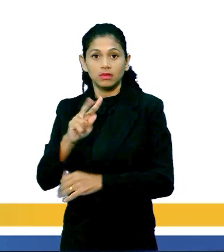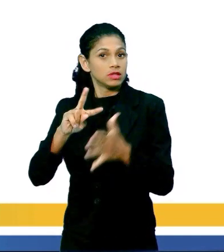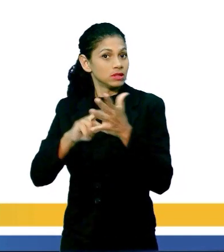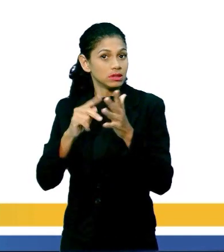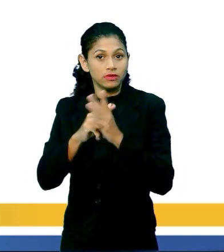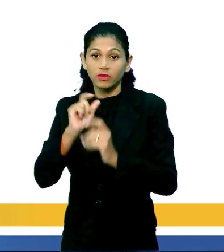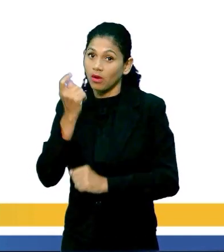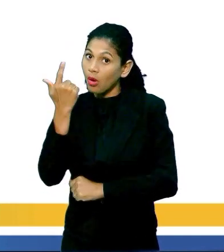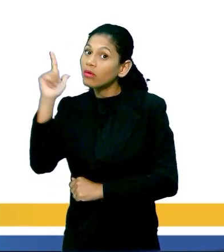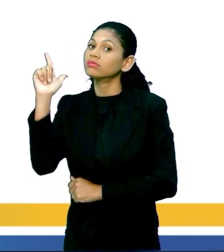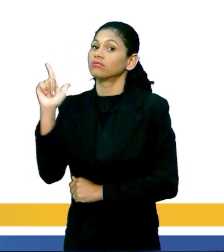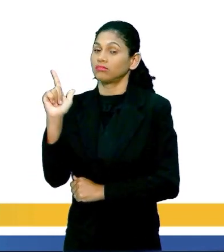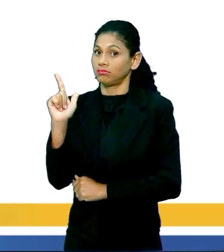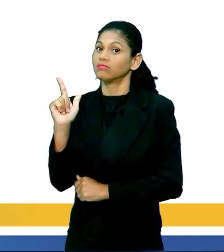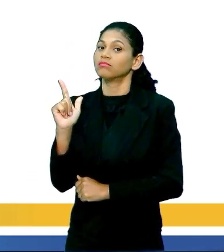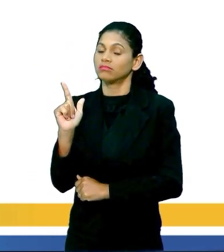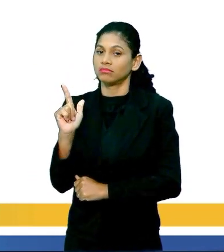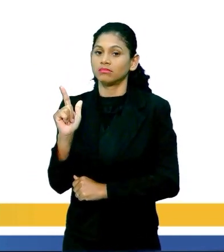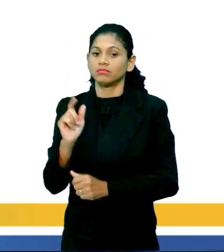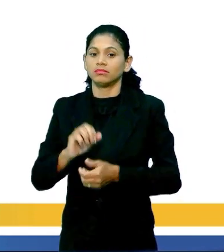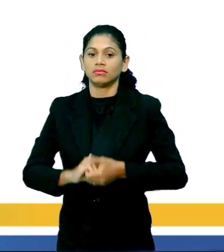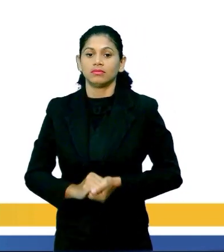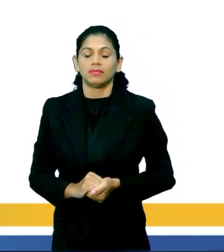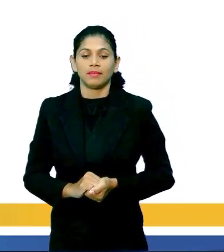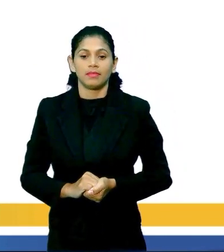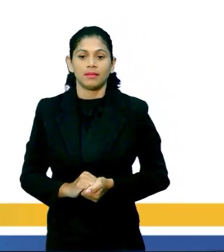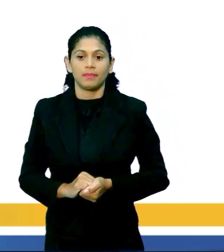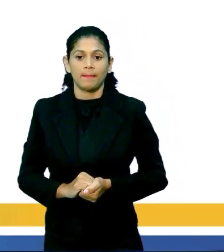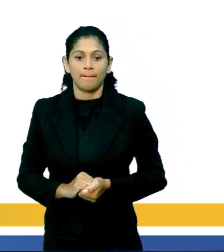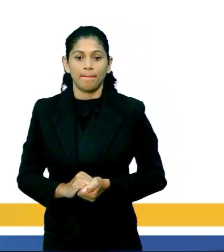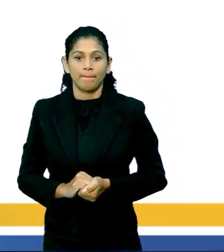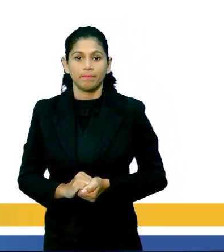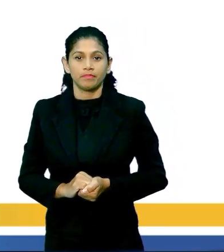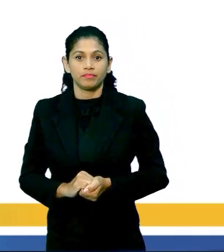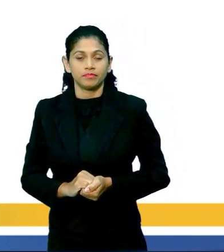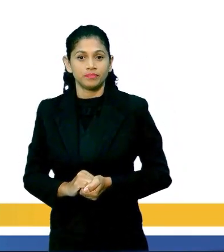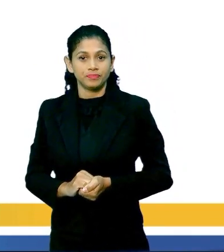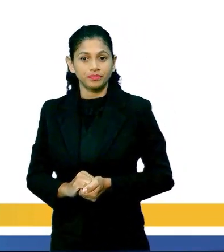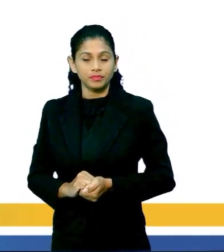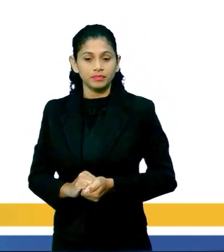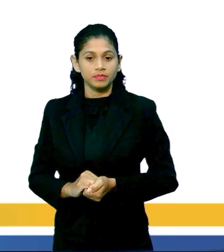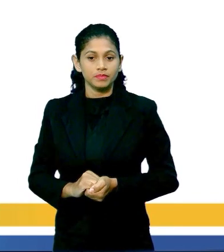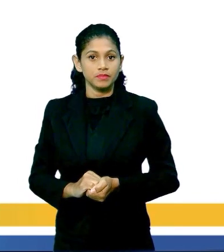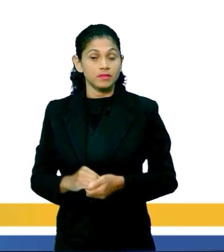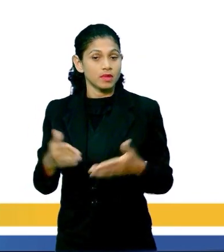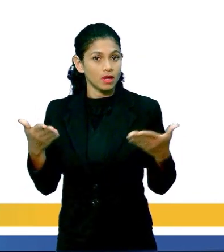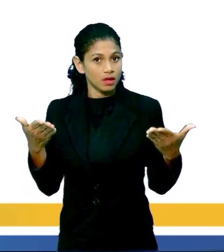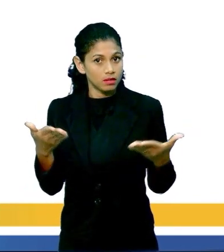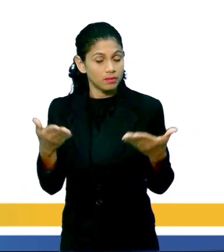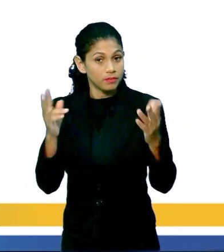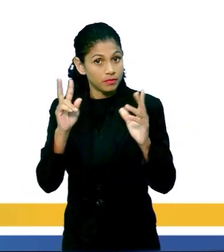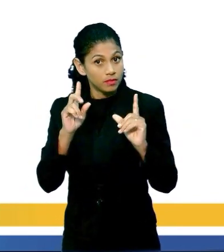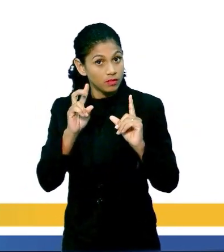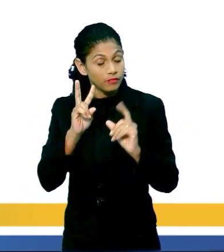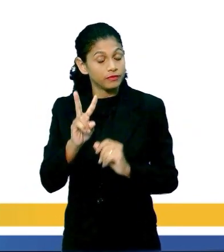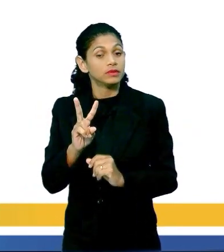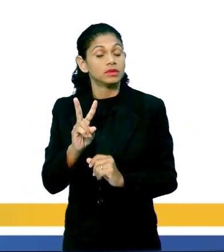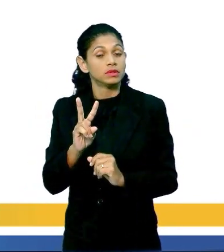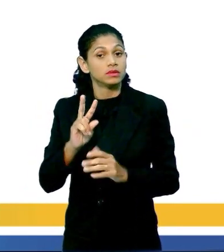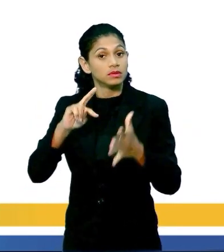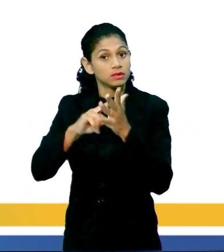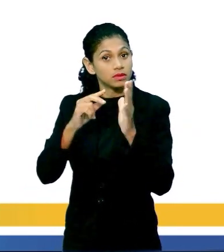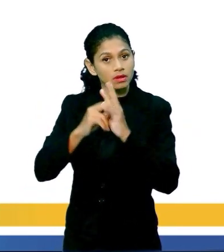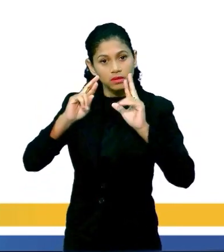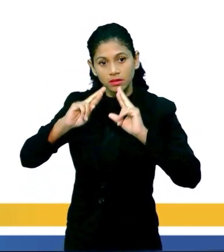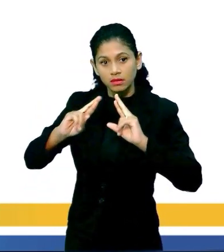palavras. Porém, nós vamos ver agora que ela tem um significado completamente diferente do que nós pensamos,